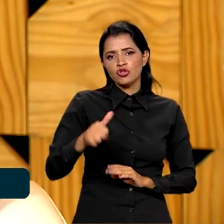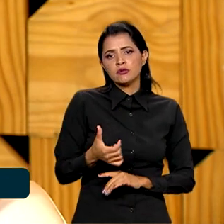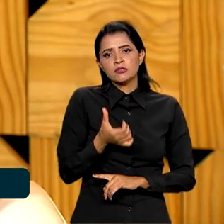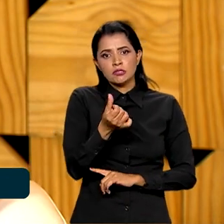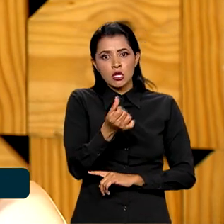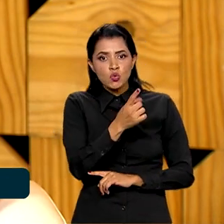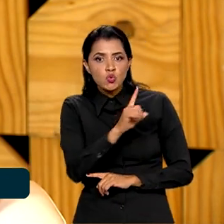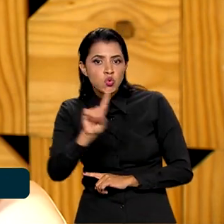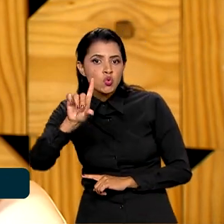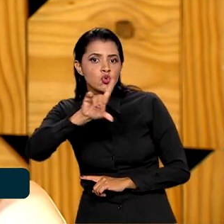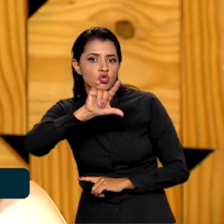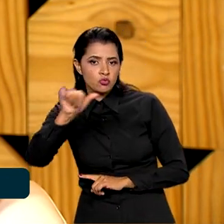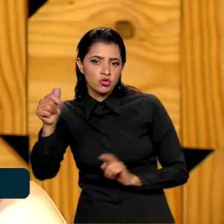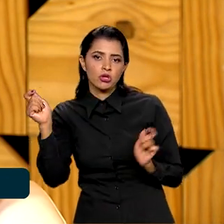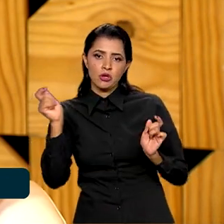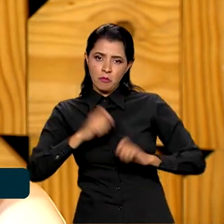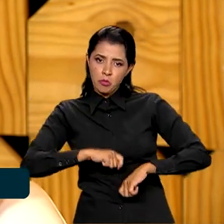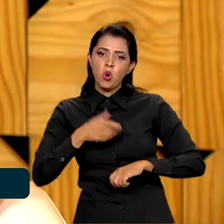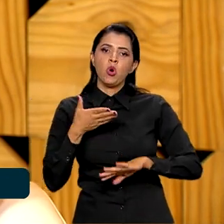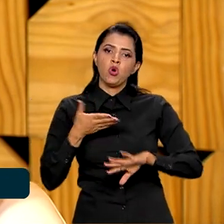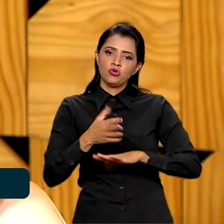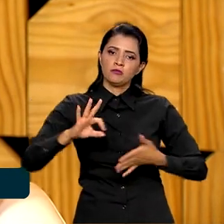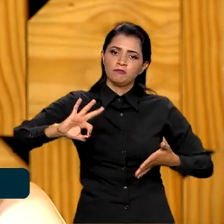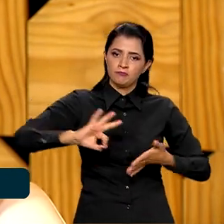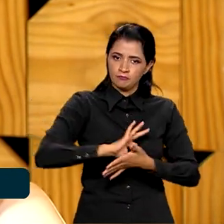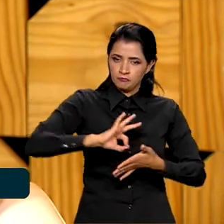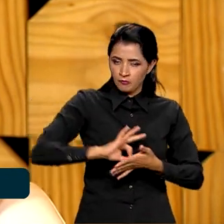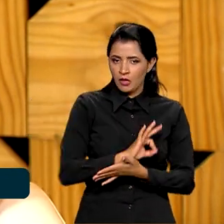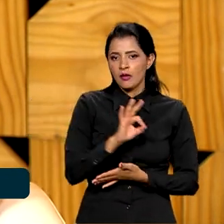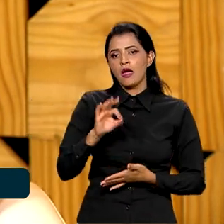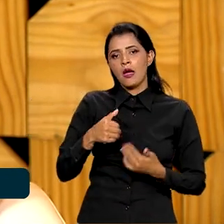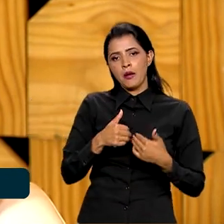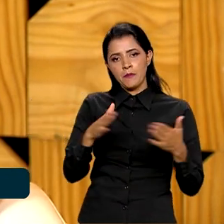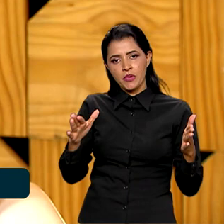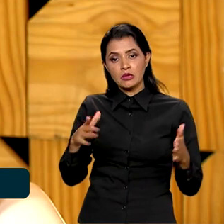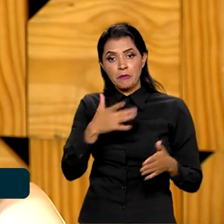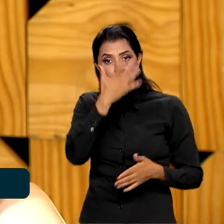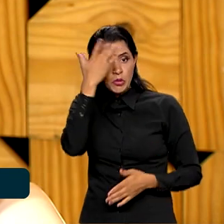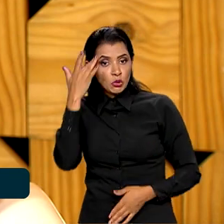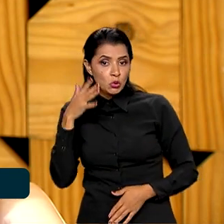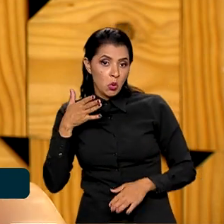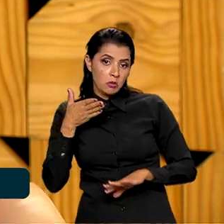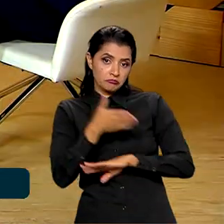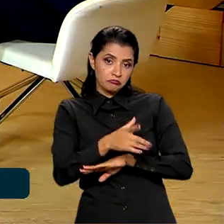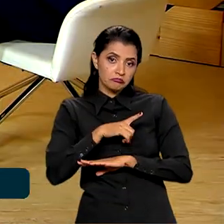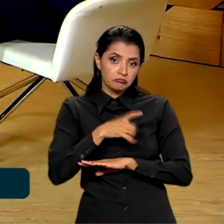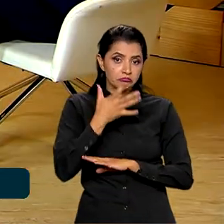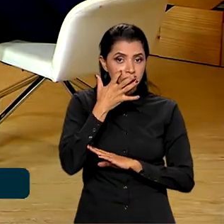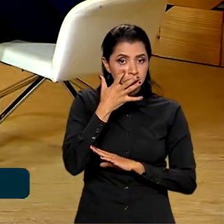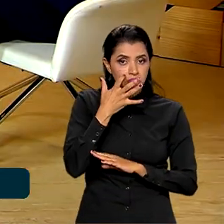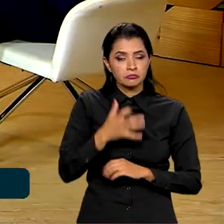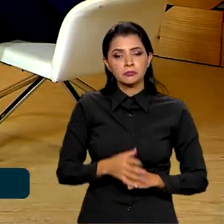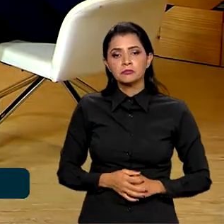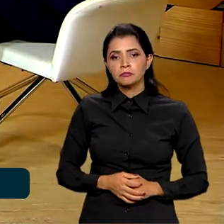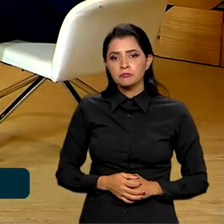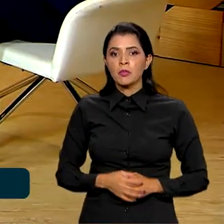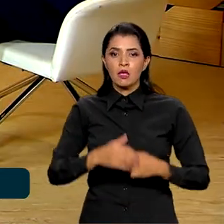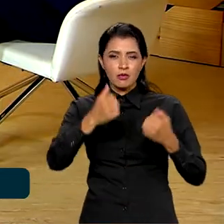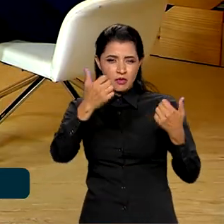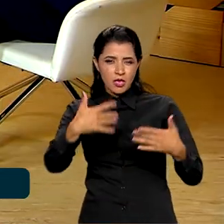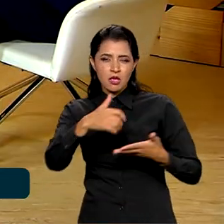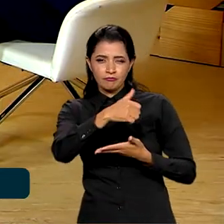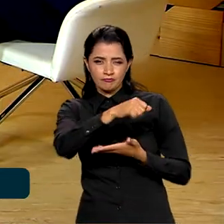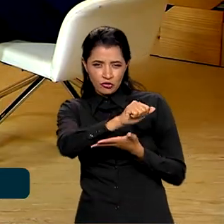último dia dos Diálogos Amazônicos, nós teremos inscrições abertas para quem desejar participar. E falando das atividades, é bem importante,